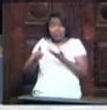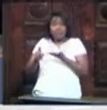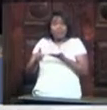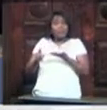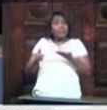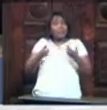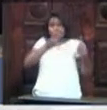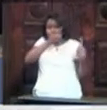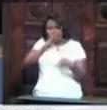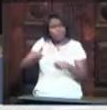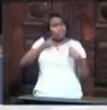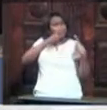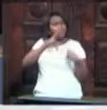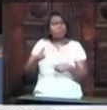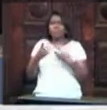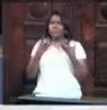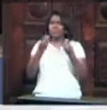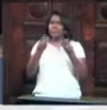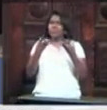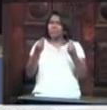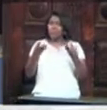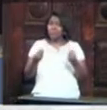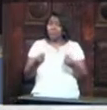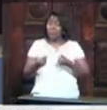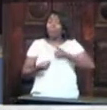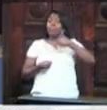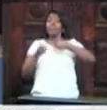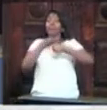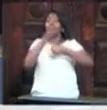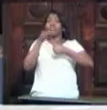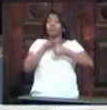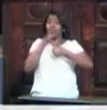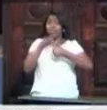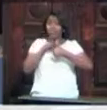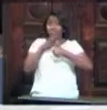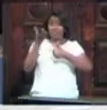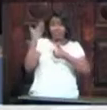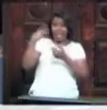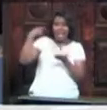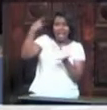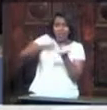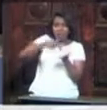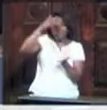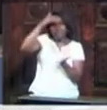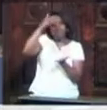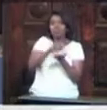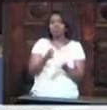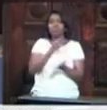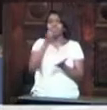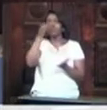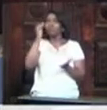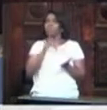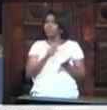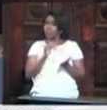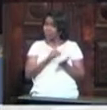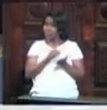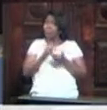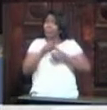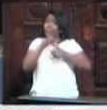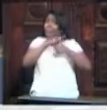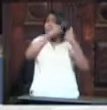múltiplas agressões. A primeira, quando o acordo não foi cumprido. E